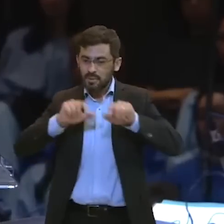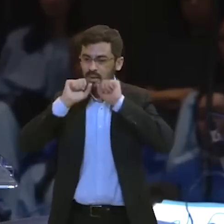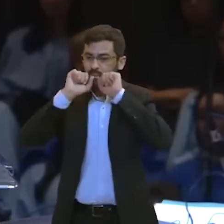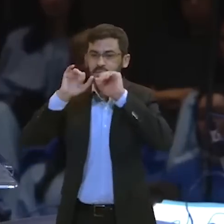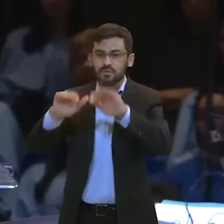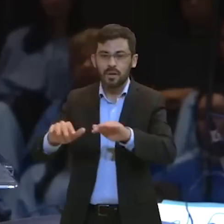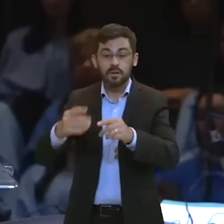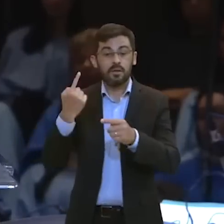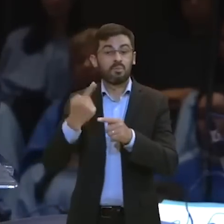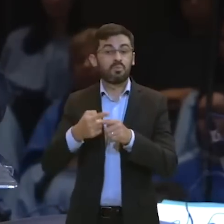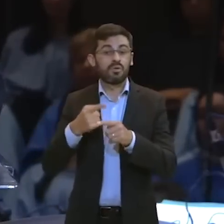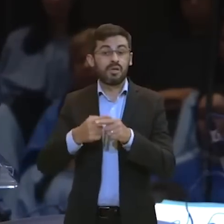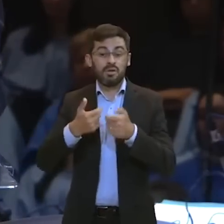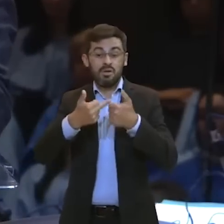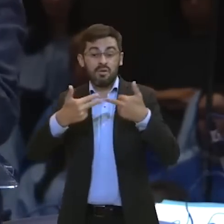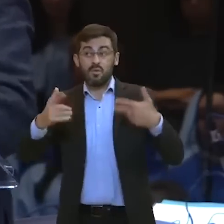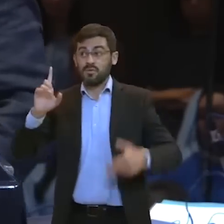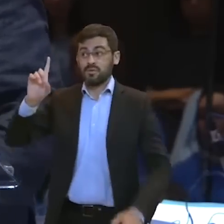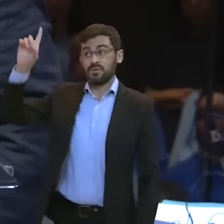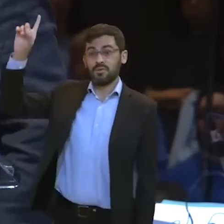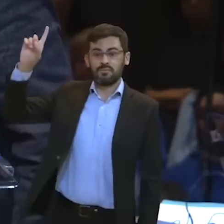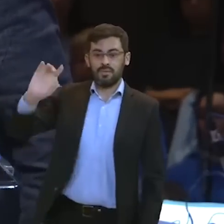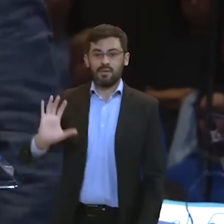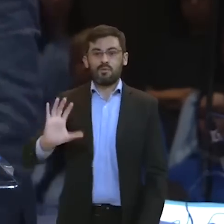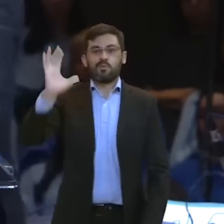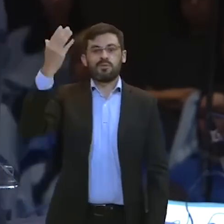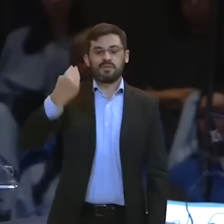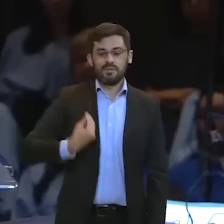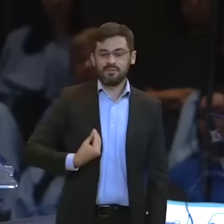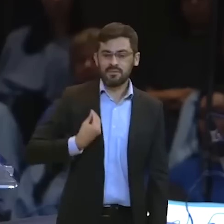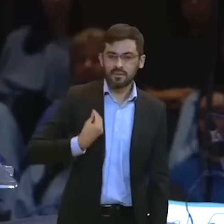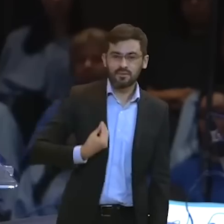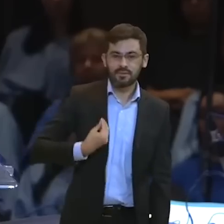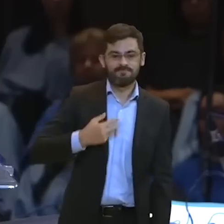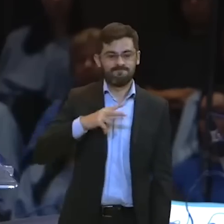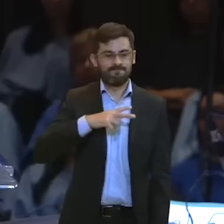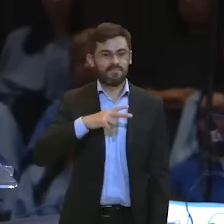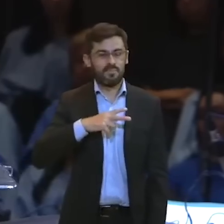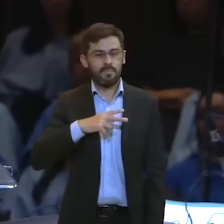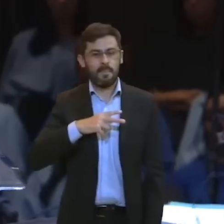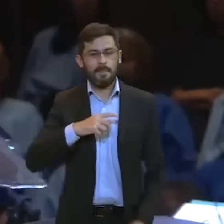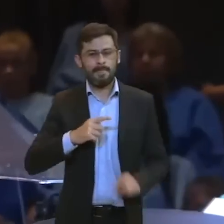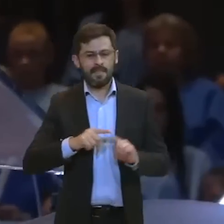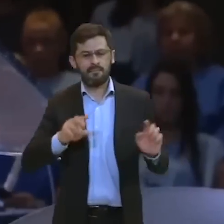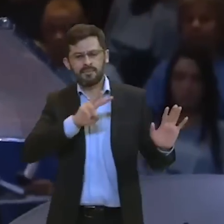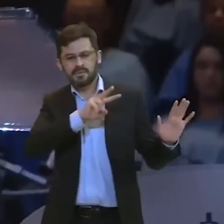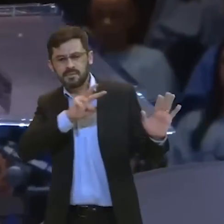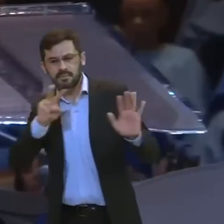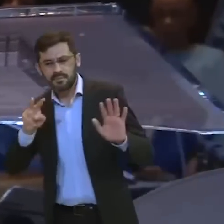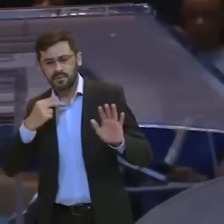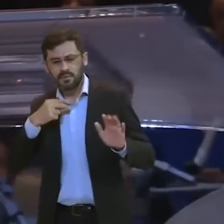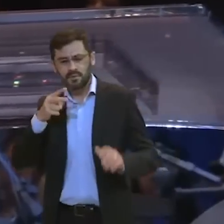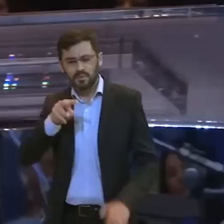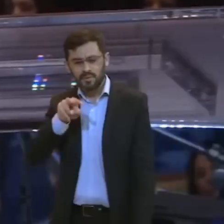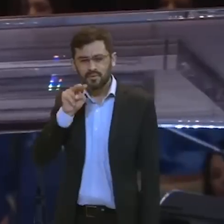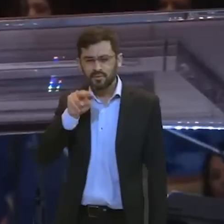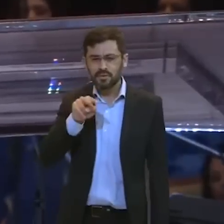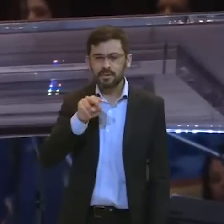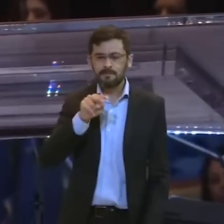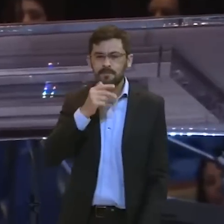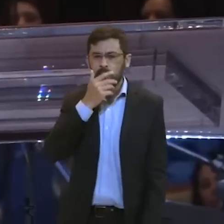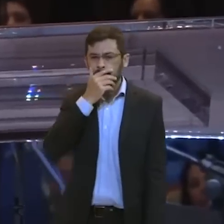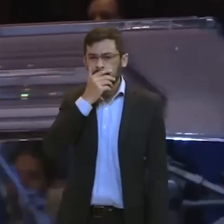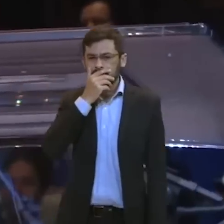abençoados, porque algo de Deus vai acontecendo. Eu vi uma ilustração essa semana que eu achei muito interessante. Você já pegou